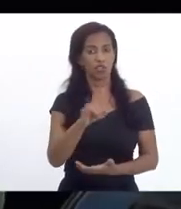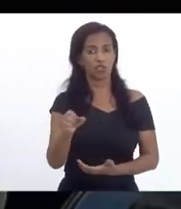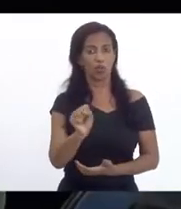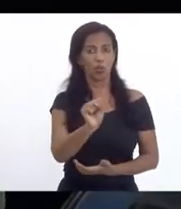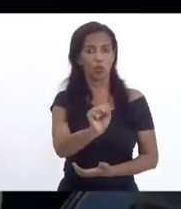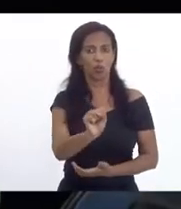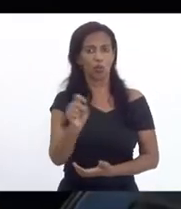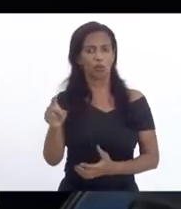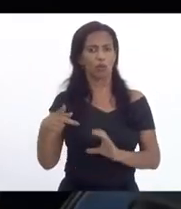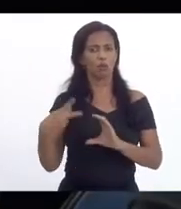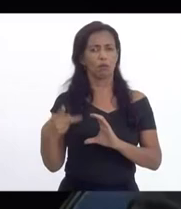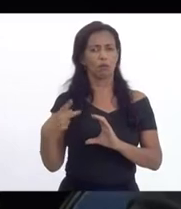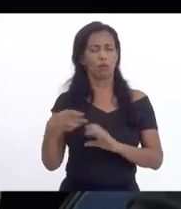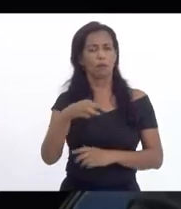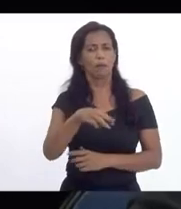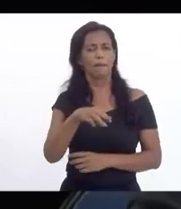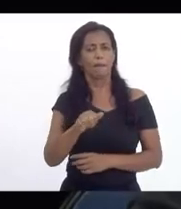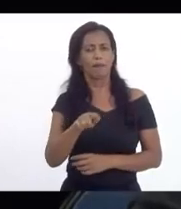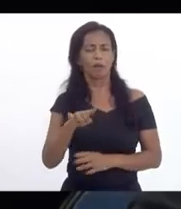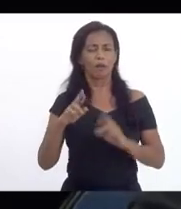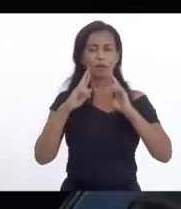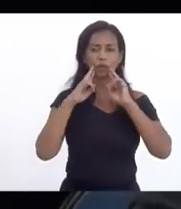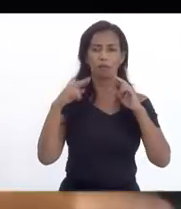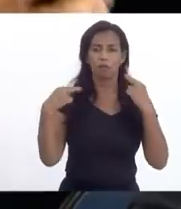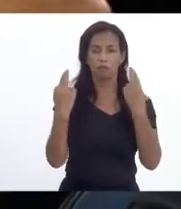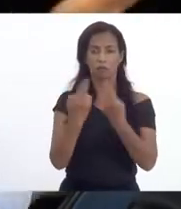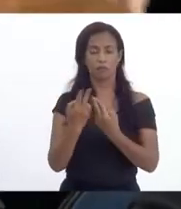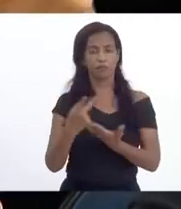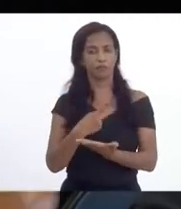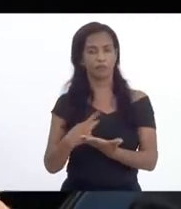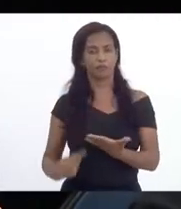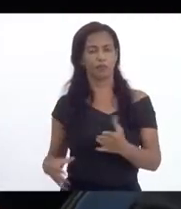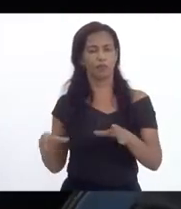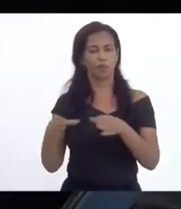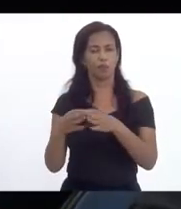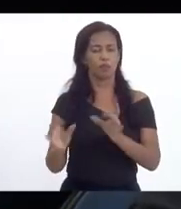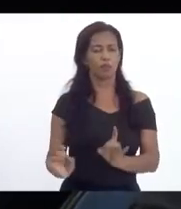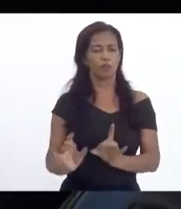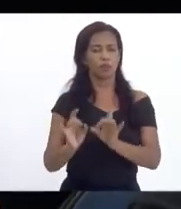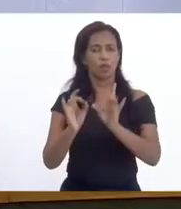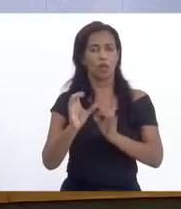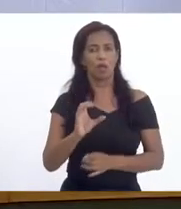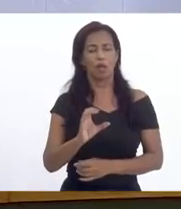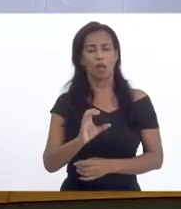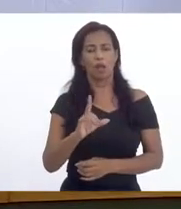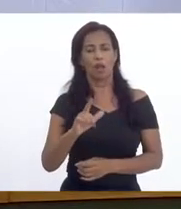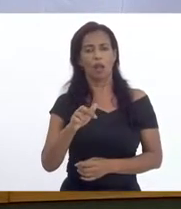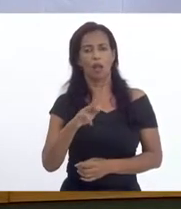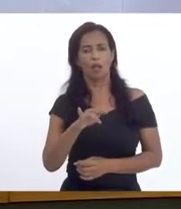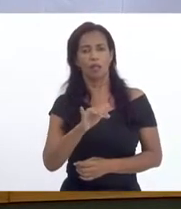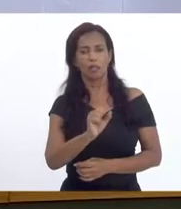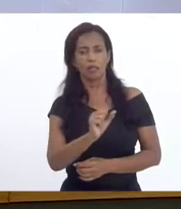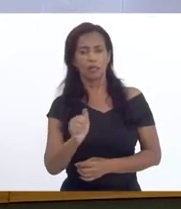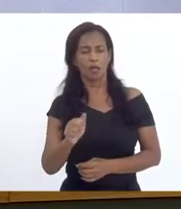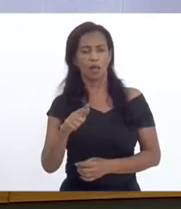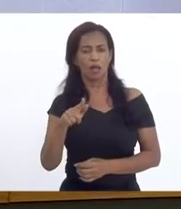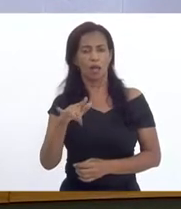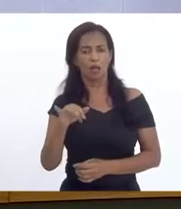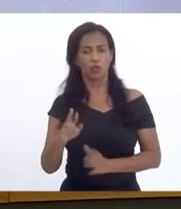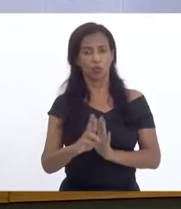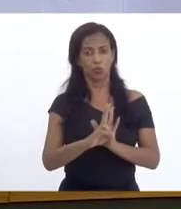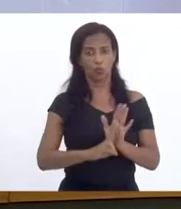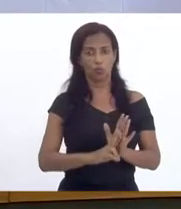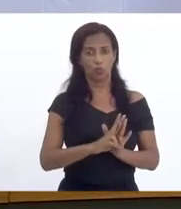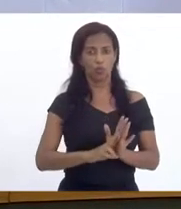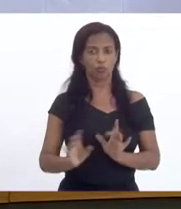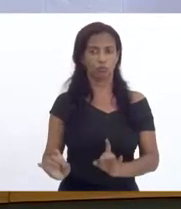lá na Câmara Municipal de Macaé, uma reunião com a presidente da Comissão Especial, Clarissa Garotinho, com o relator, né, da